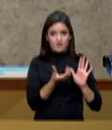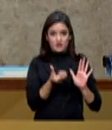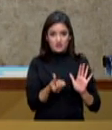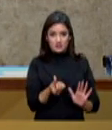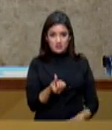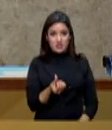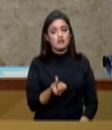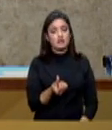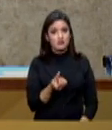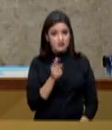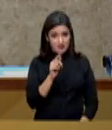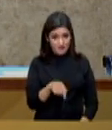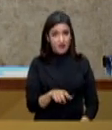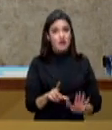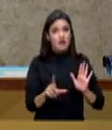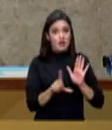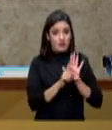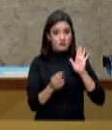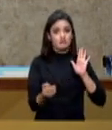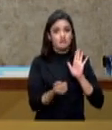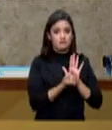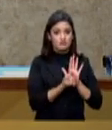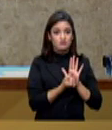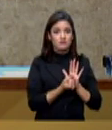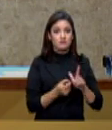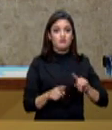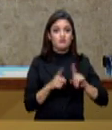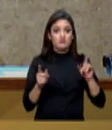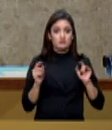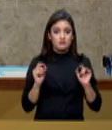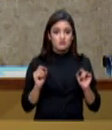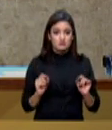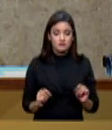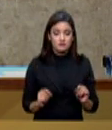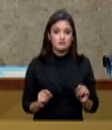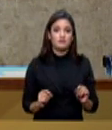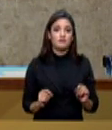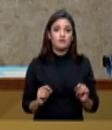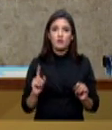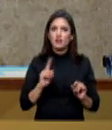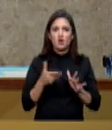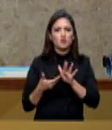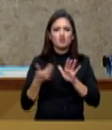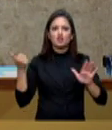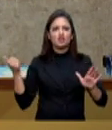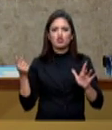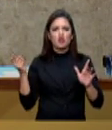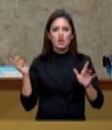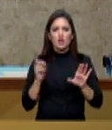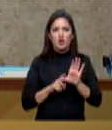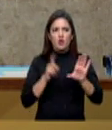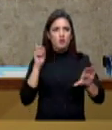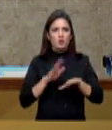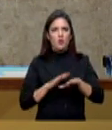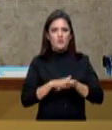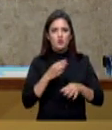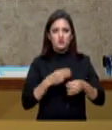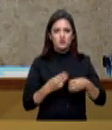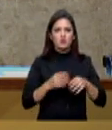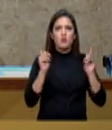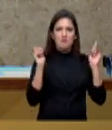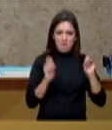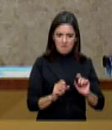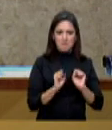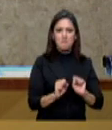14086 que é o Marco legal não estive uma liberdade associativa dos municípios que continuam autorizado a